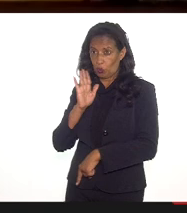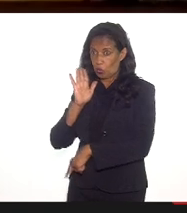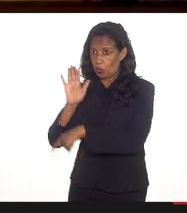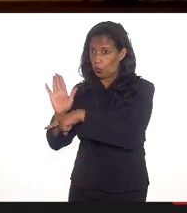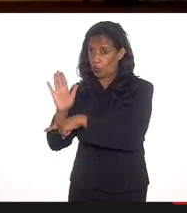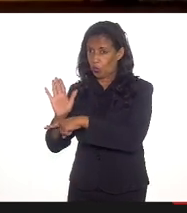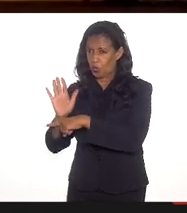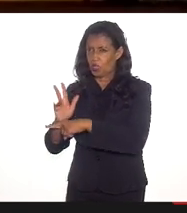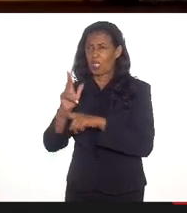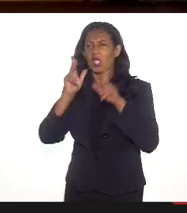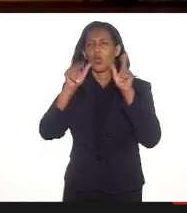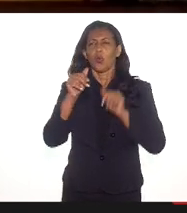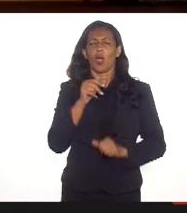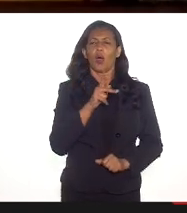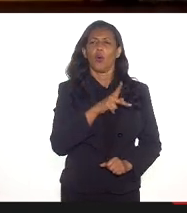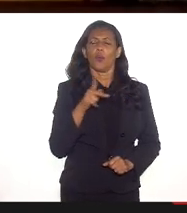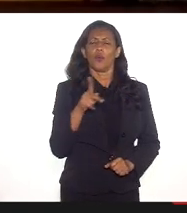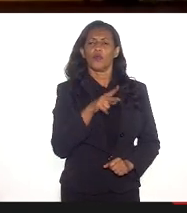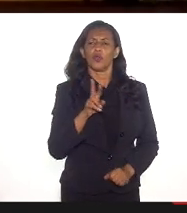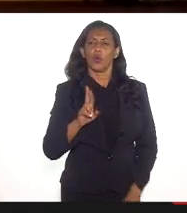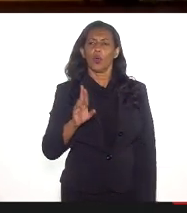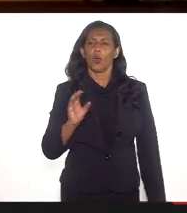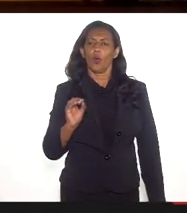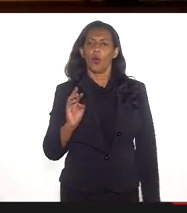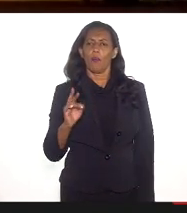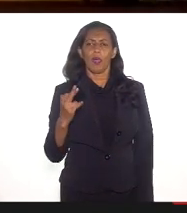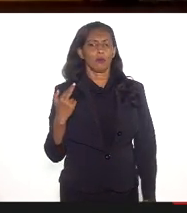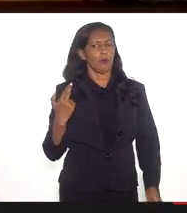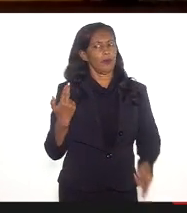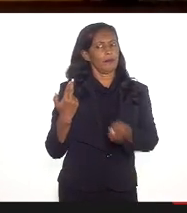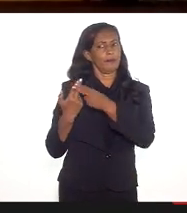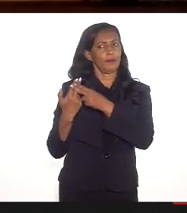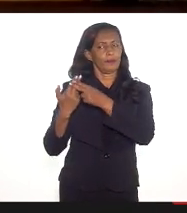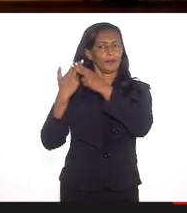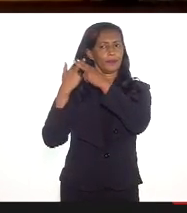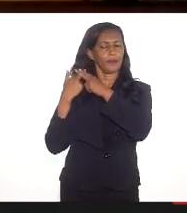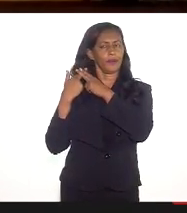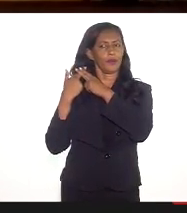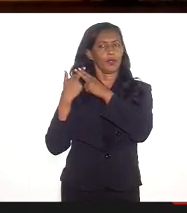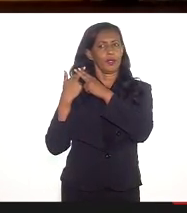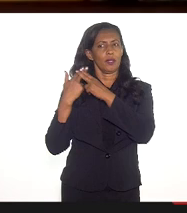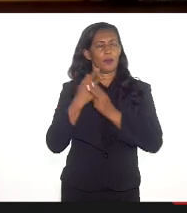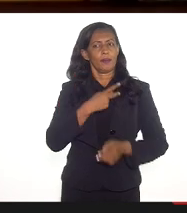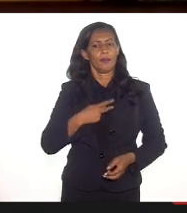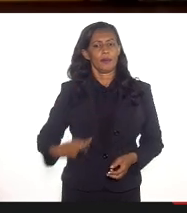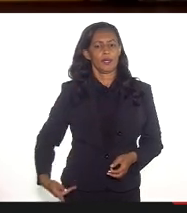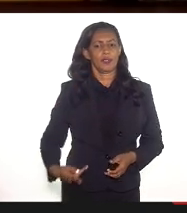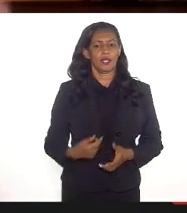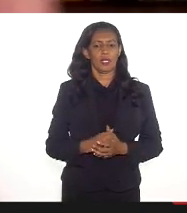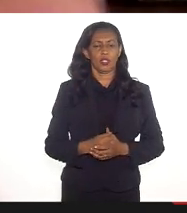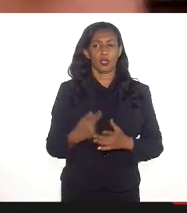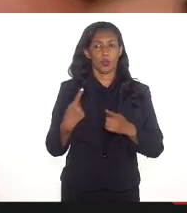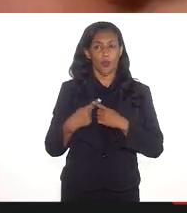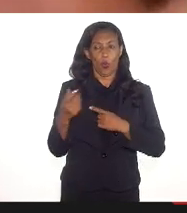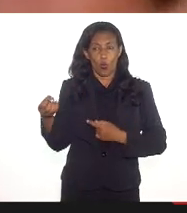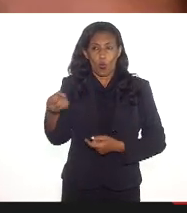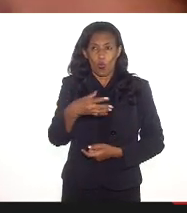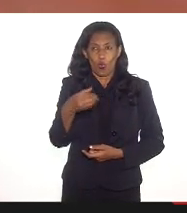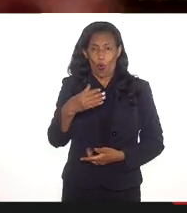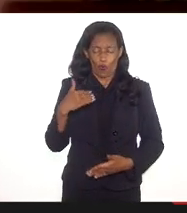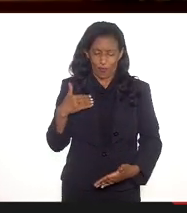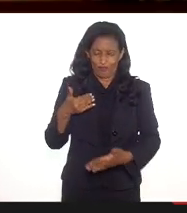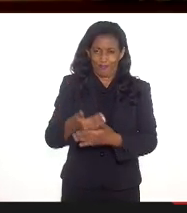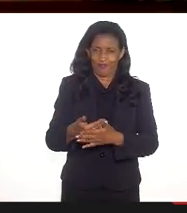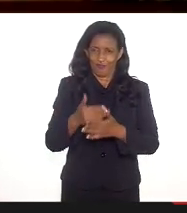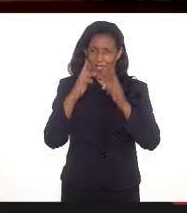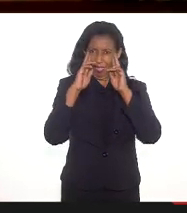fez o professor Roberto William, que não dá para botar na responsabilidade do presidente João Carrilho, uma vez que ele assumiu